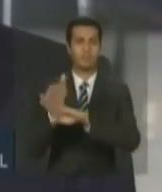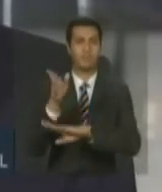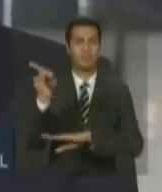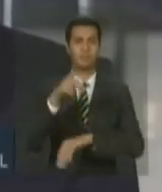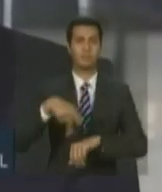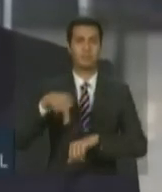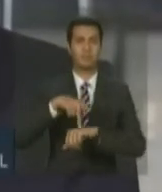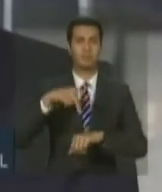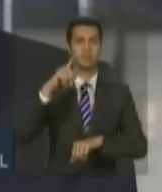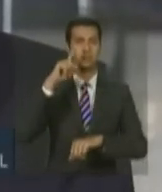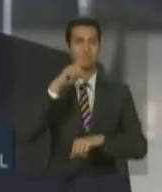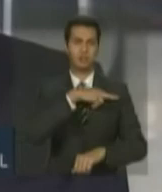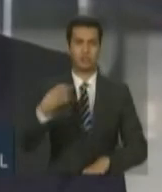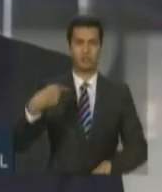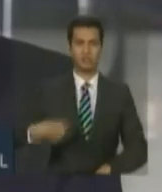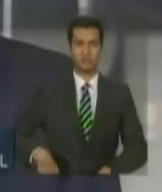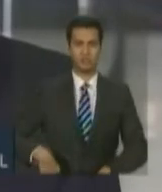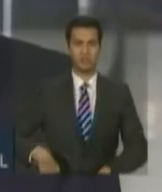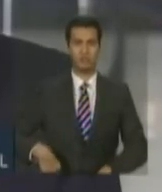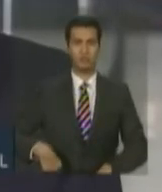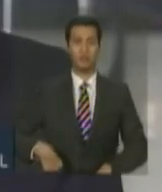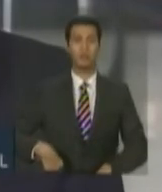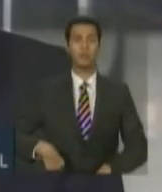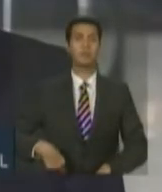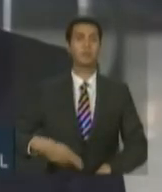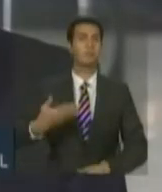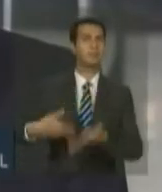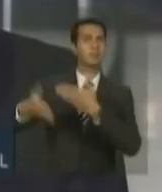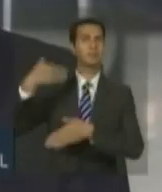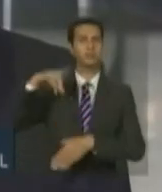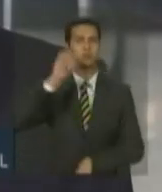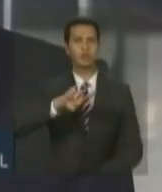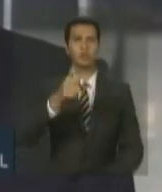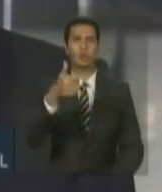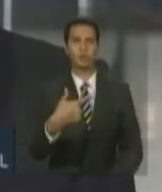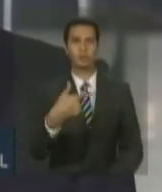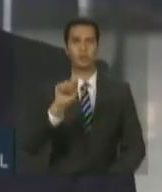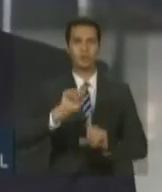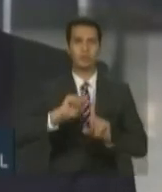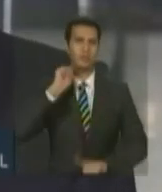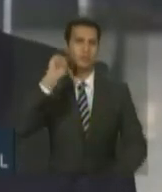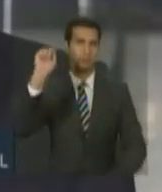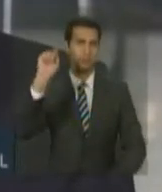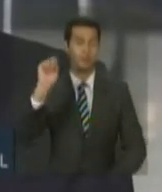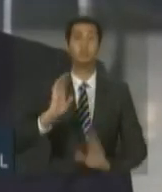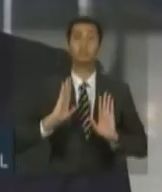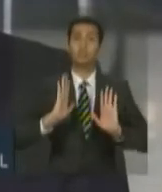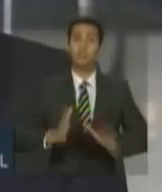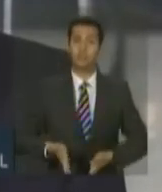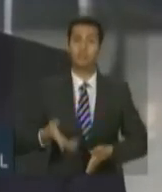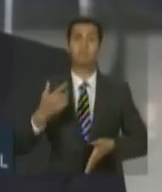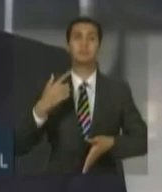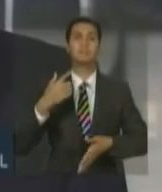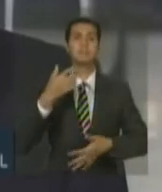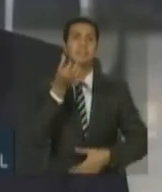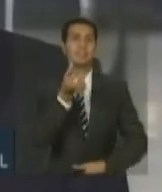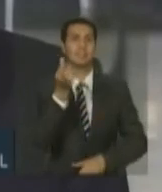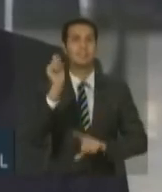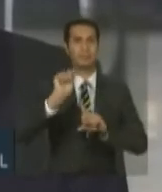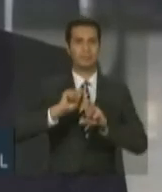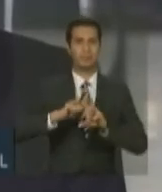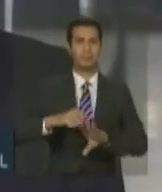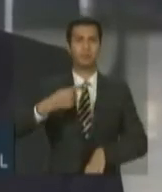e hoje fazem exatamente 6 meses que nós conversamos com a direção